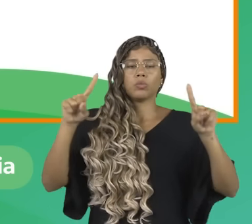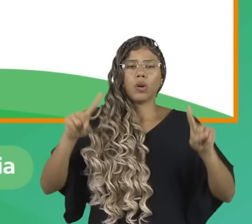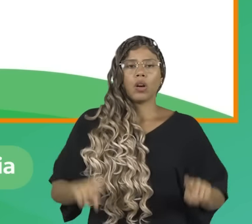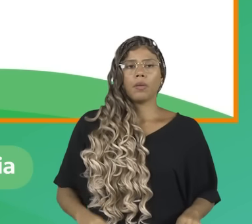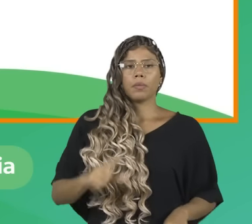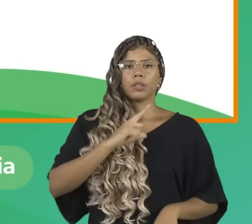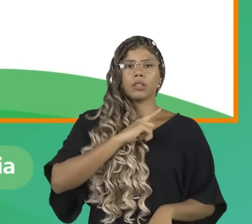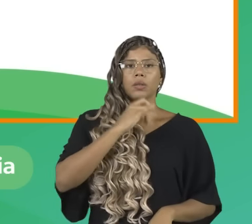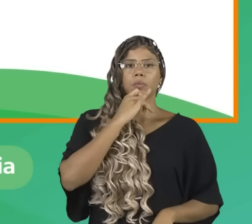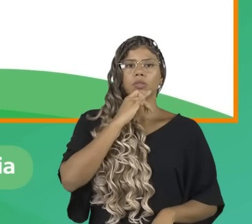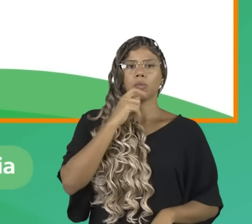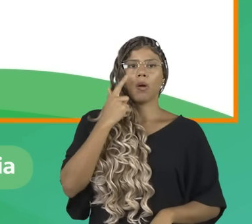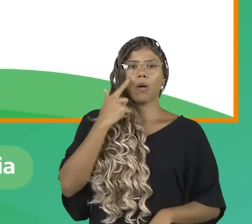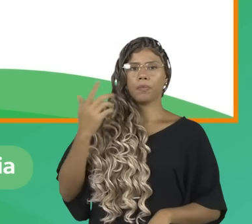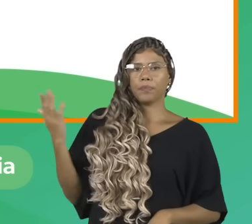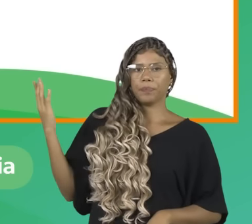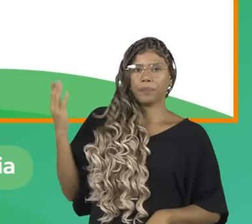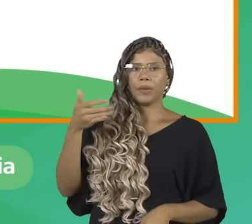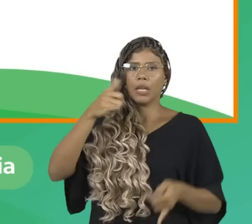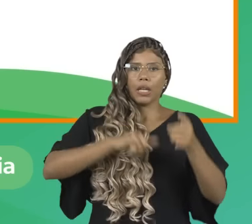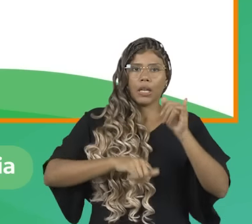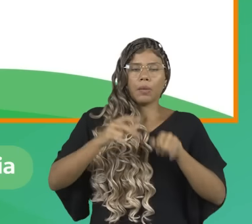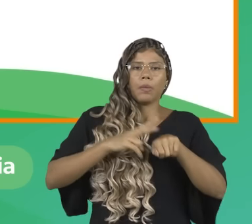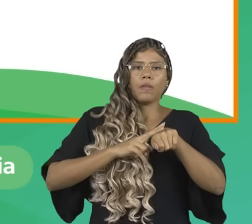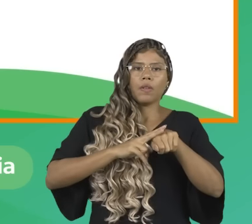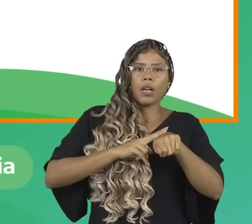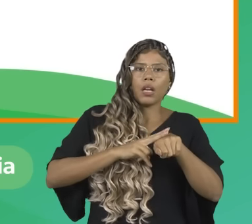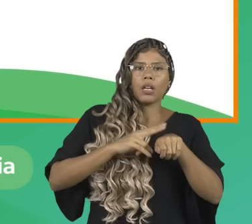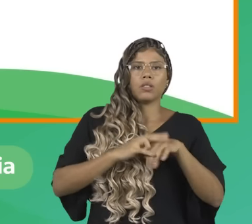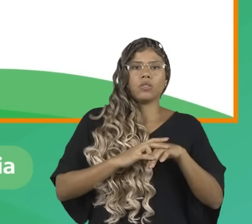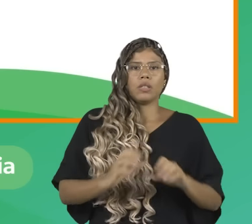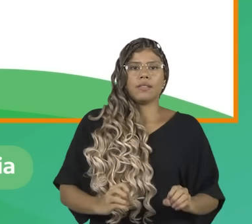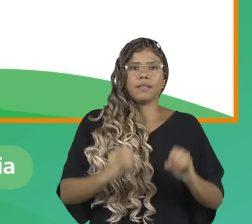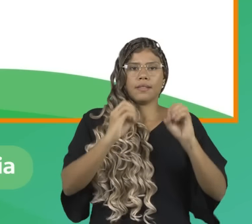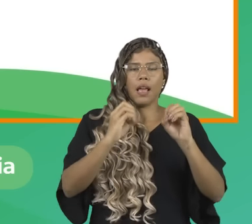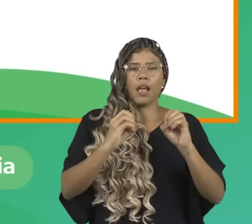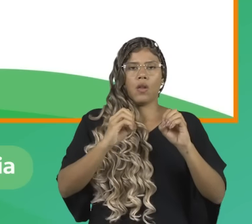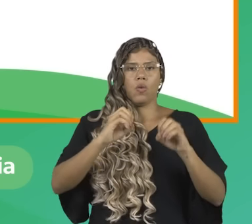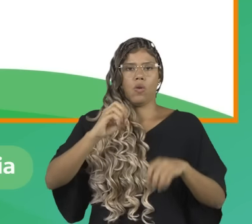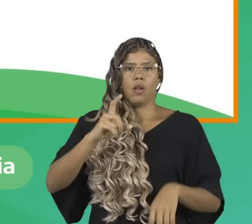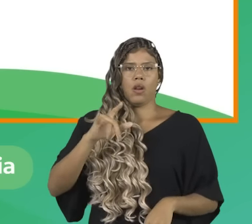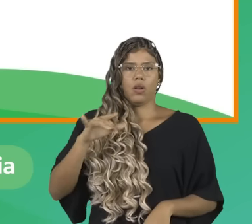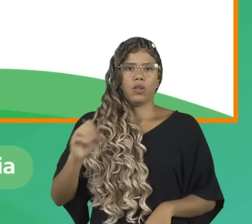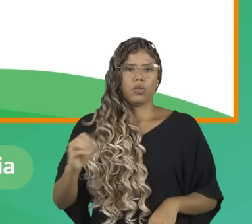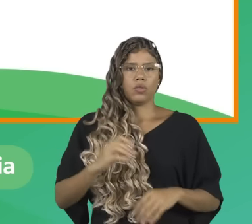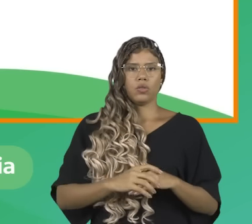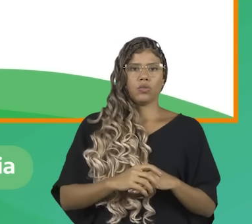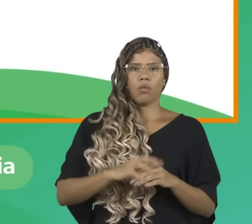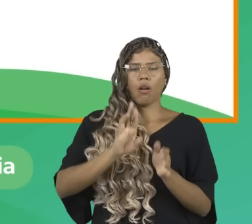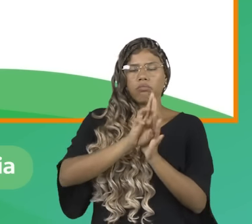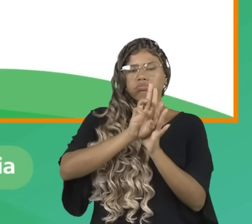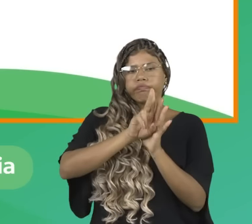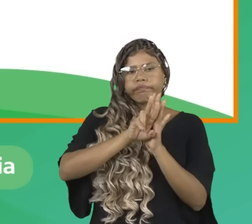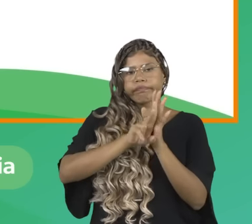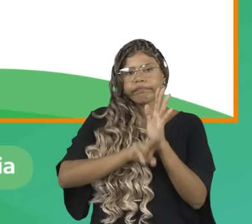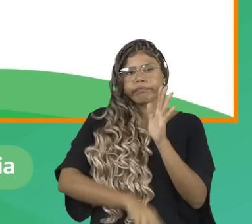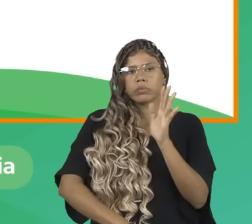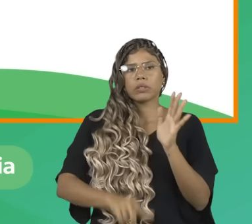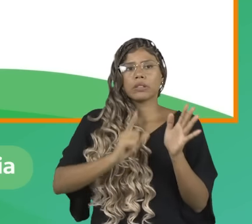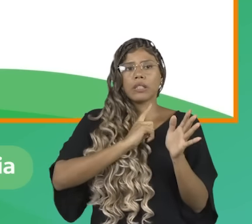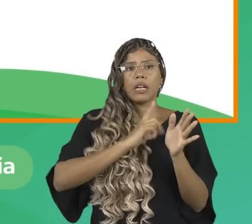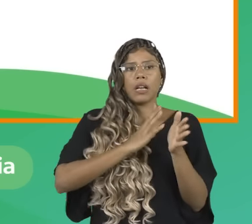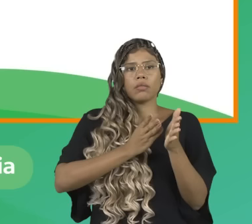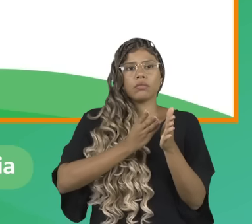produção de ciclo fechado, energias renováveis, economias locais, sequestro de carbono. O problema é como são enxergadas. Por